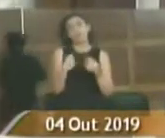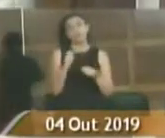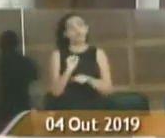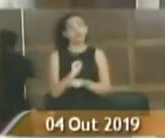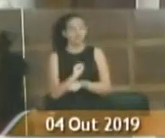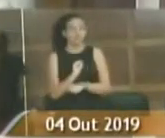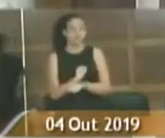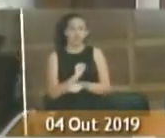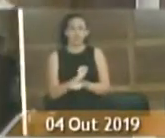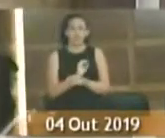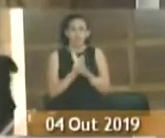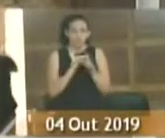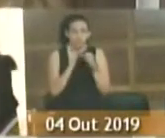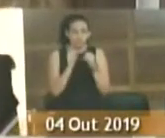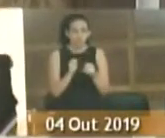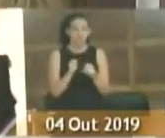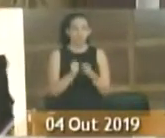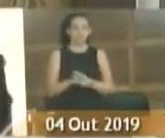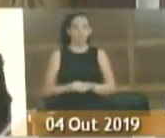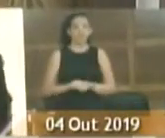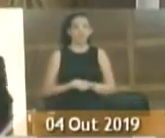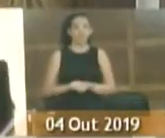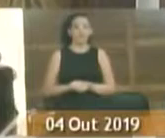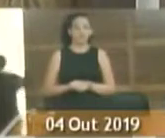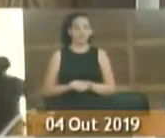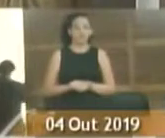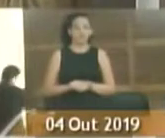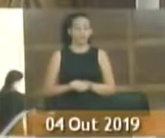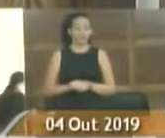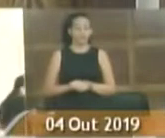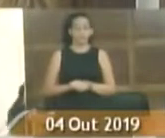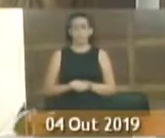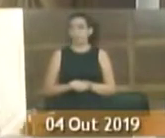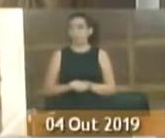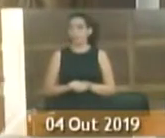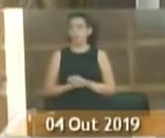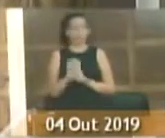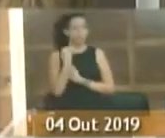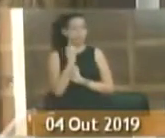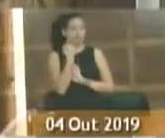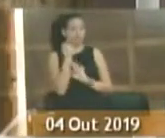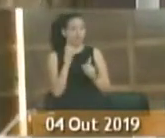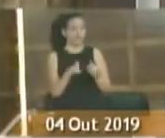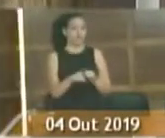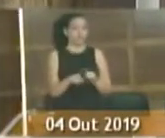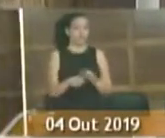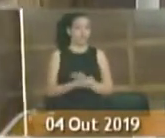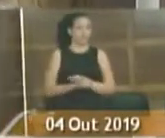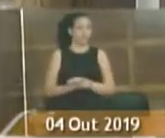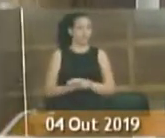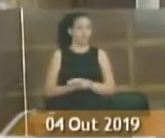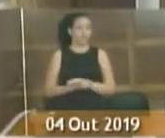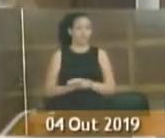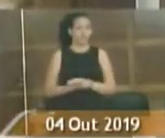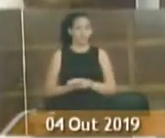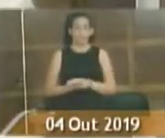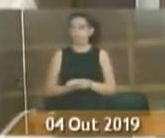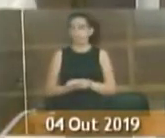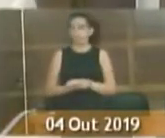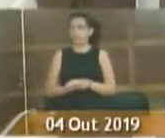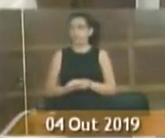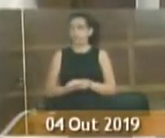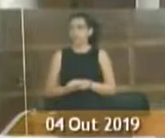ferida fechar todinha. Outra coisa também que é importante, olha só, é a segunda frase, que